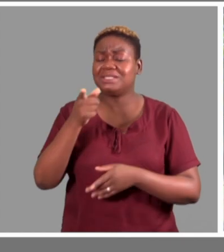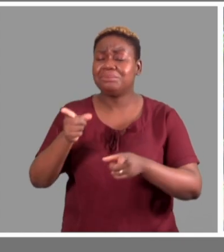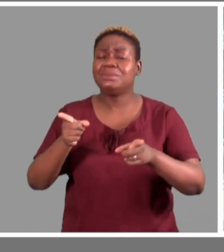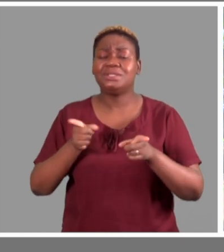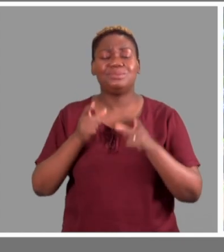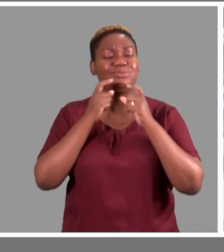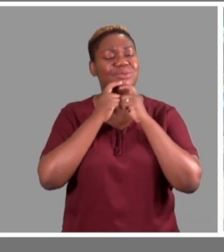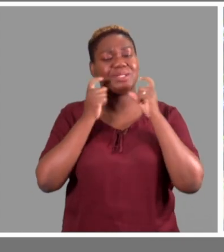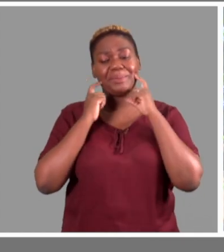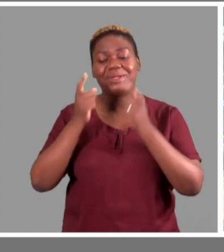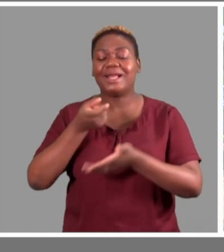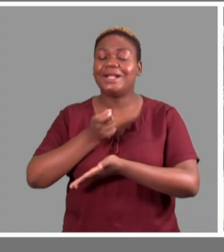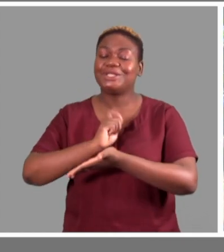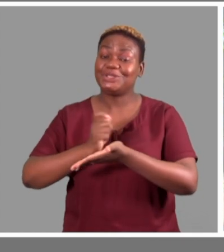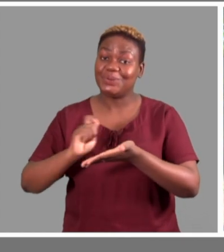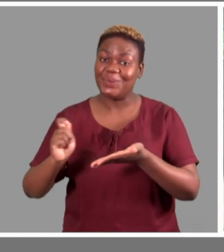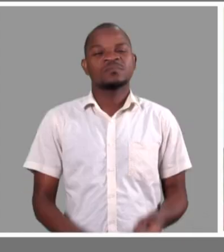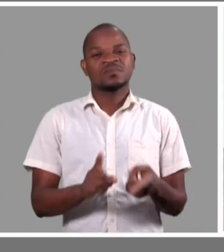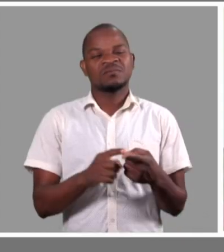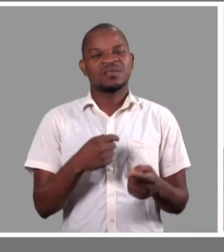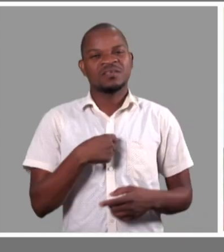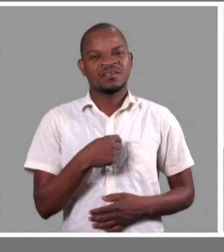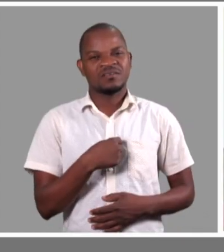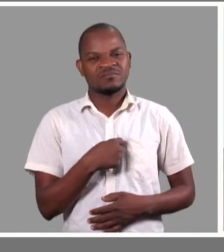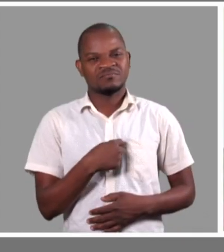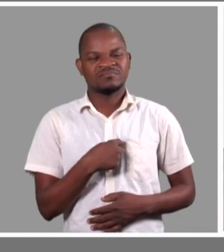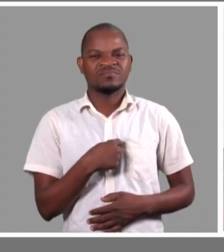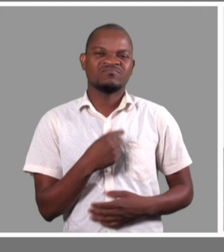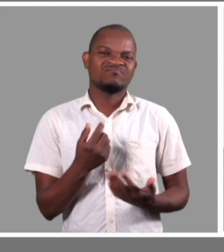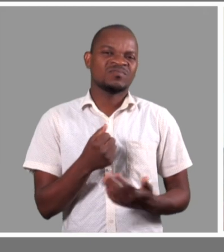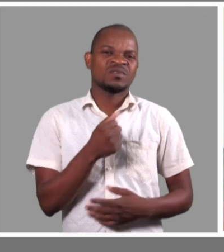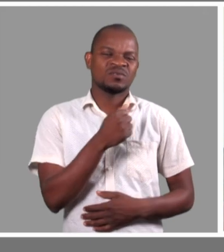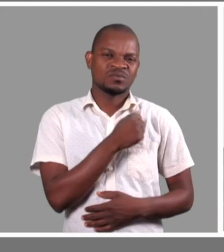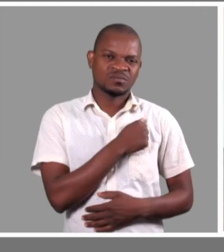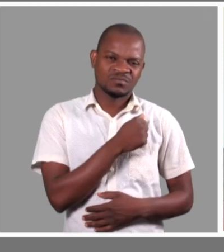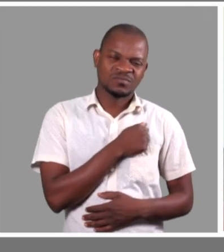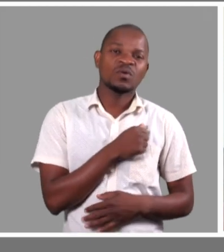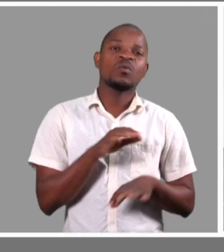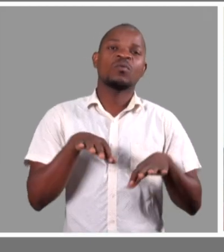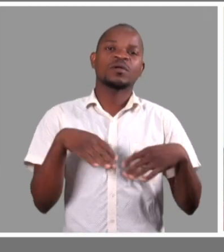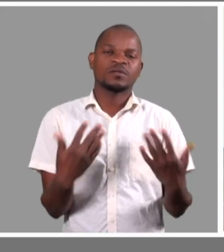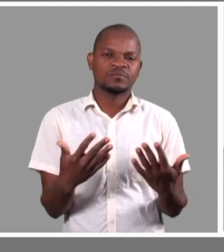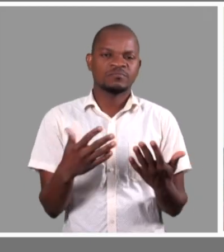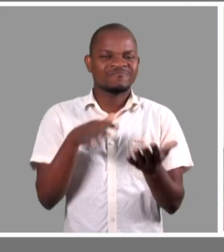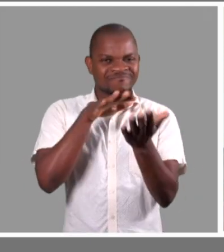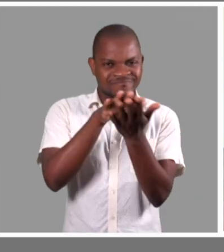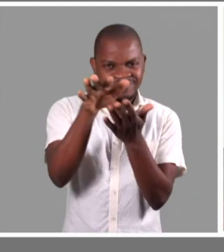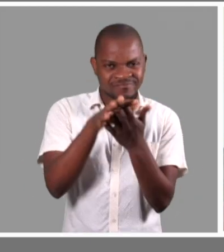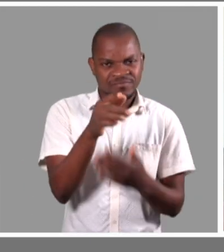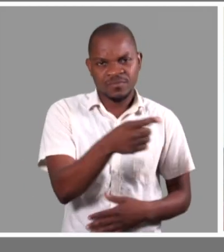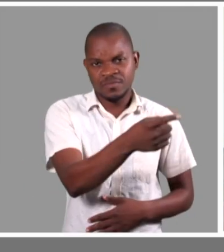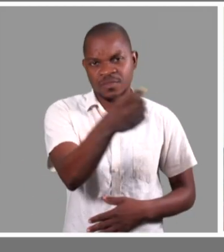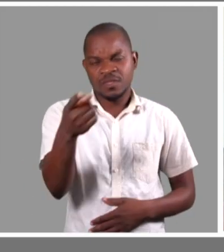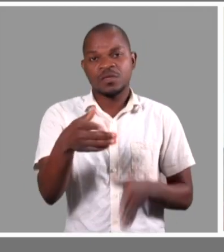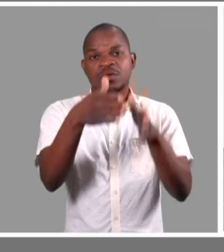moçambicana, escolarizada, eu gostaria de incentivar, você que é de